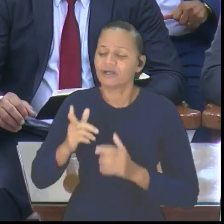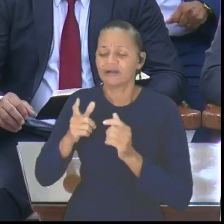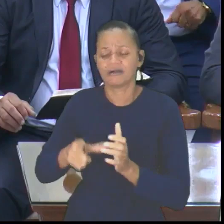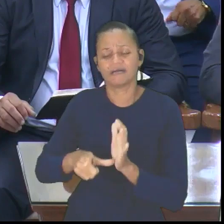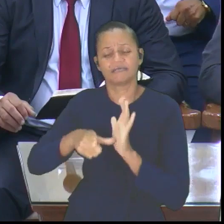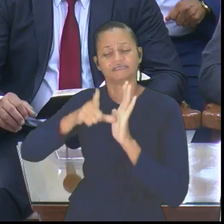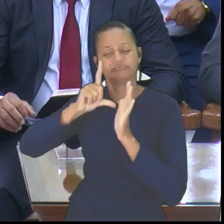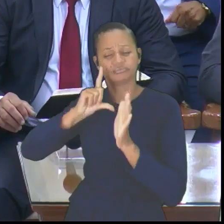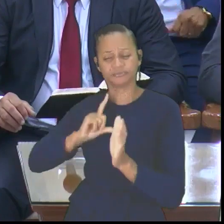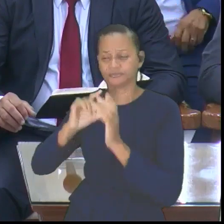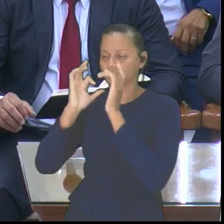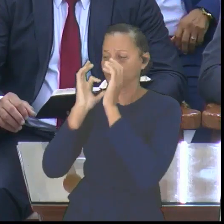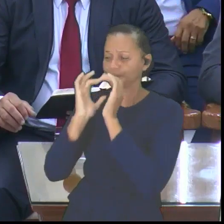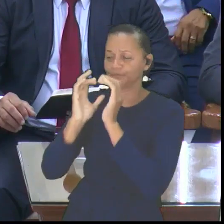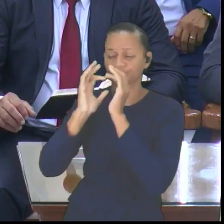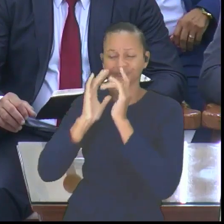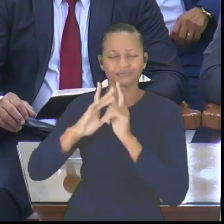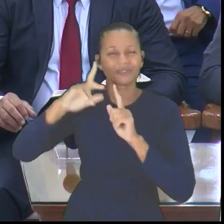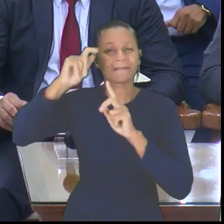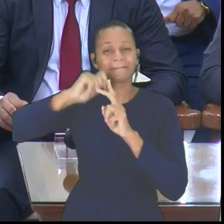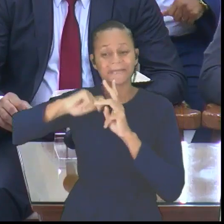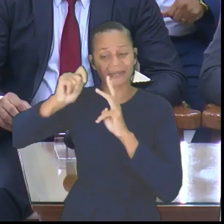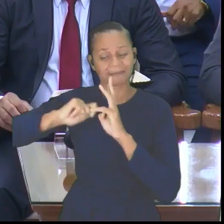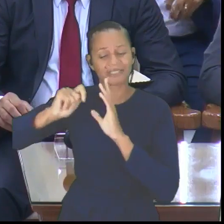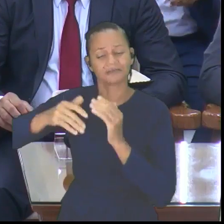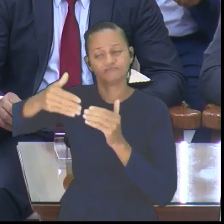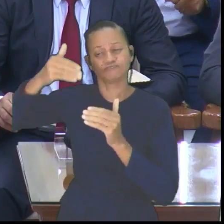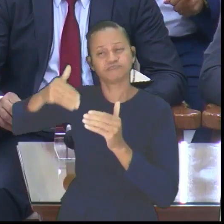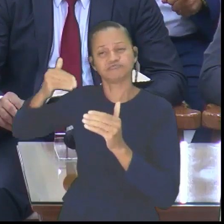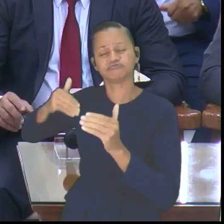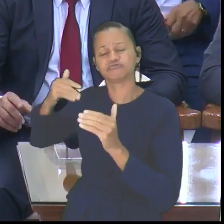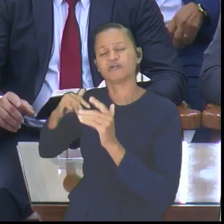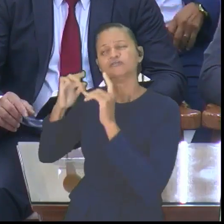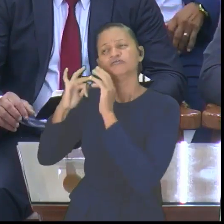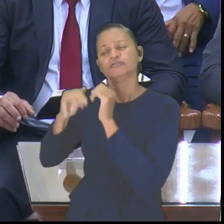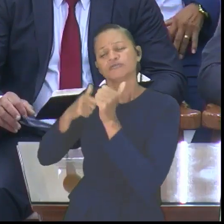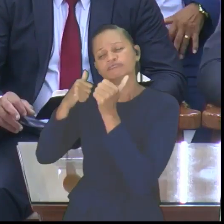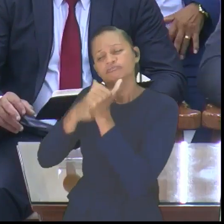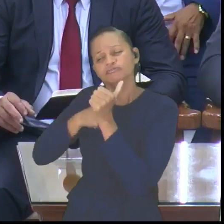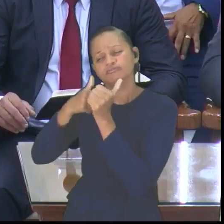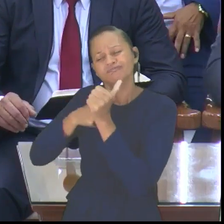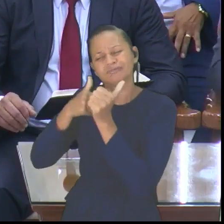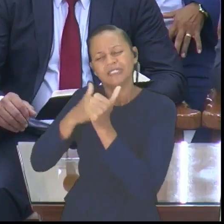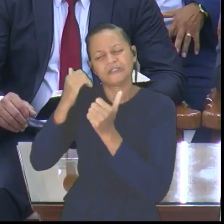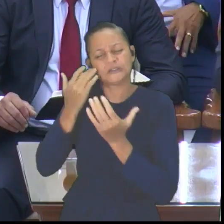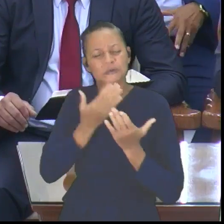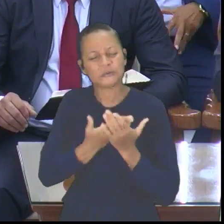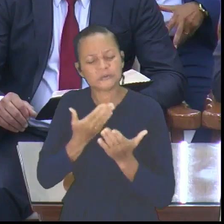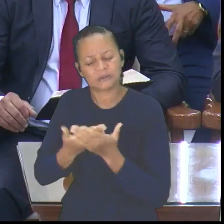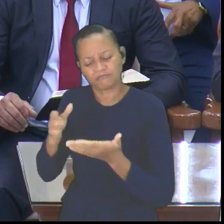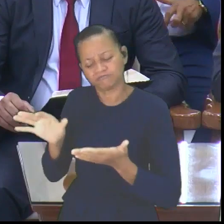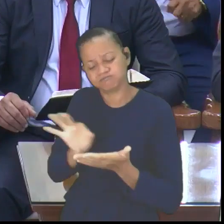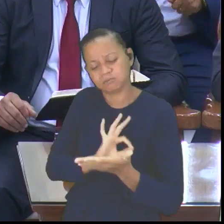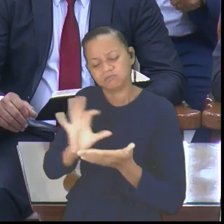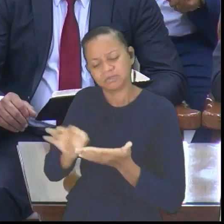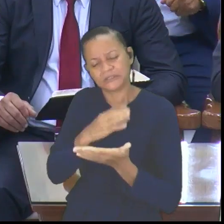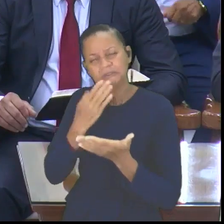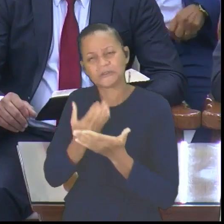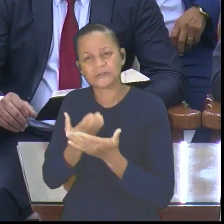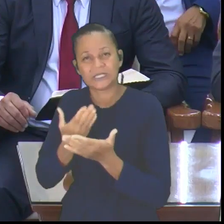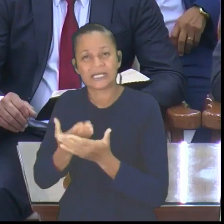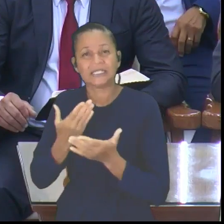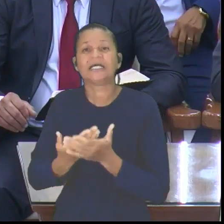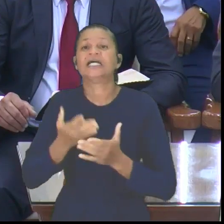meditei alguns meses atrás e já tive a oportunidade de ministrar alguma